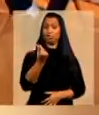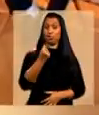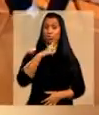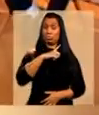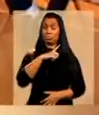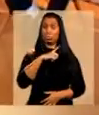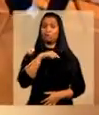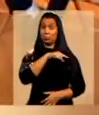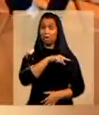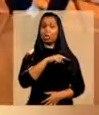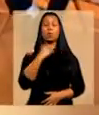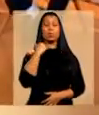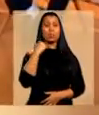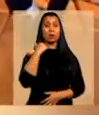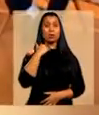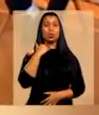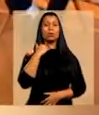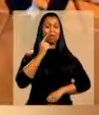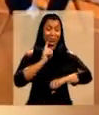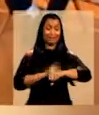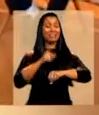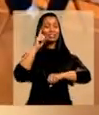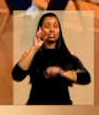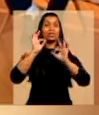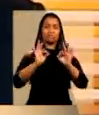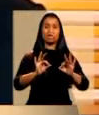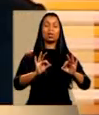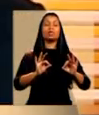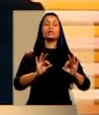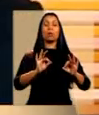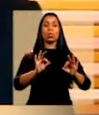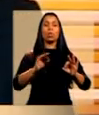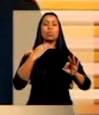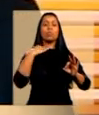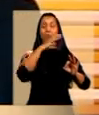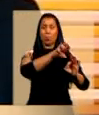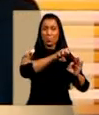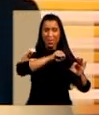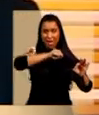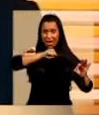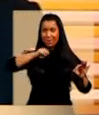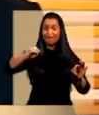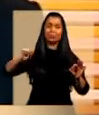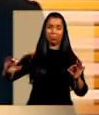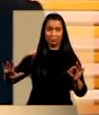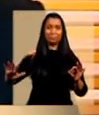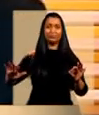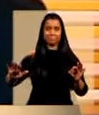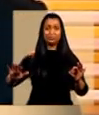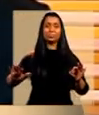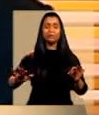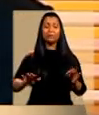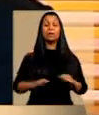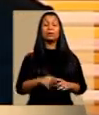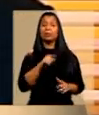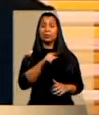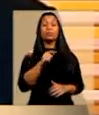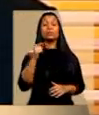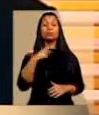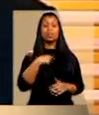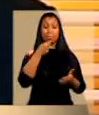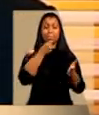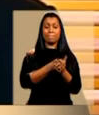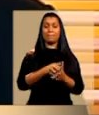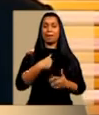um recurso na tua conta corrente, naquela data o banco debita na tua conta, como se fosse um débito automático, mas um débito para